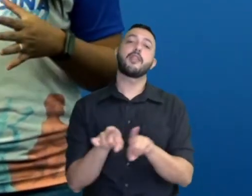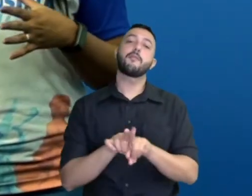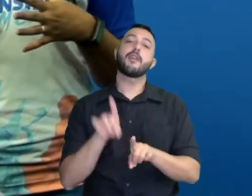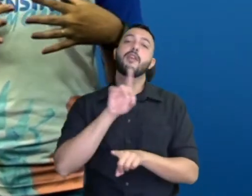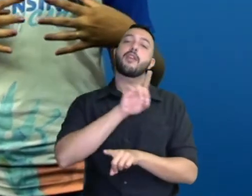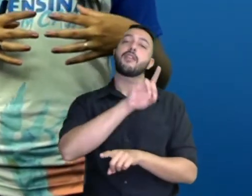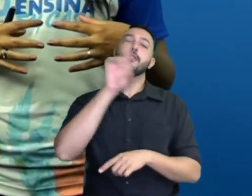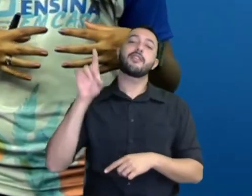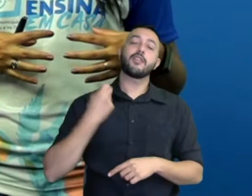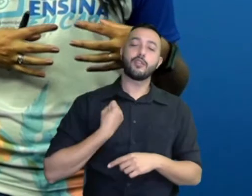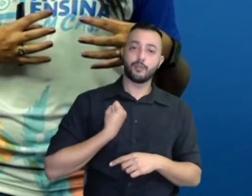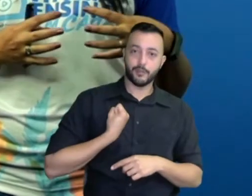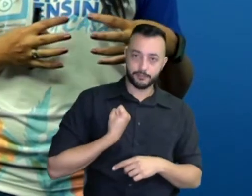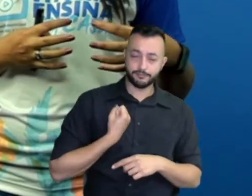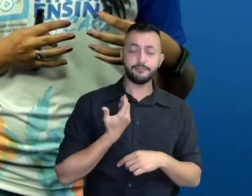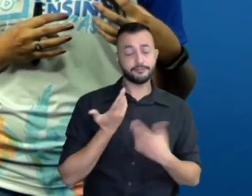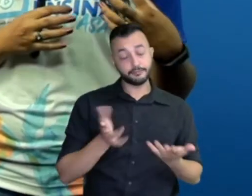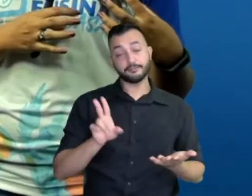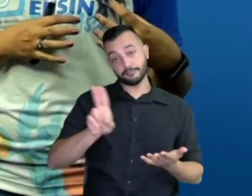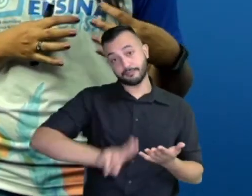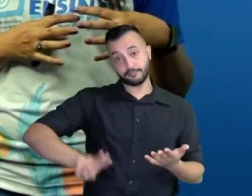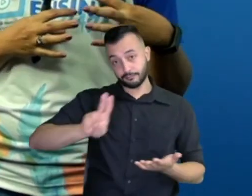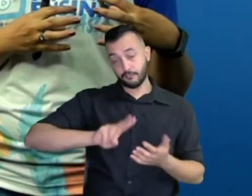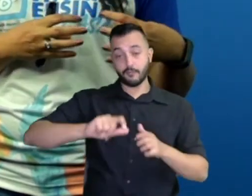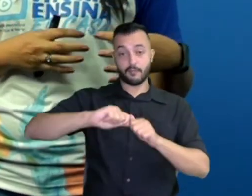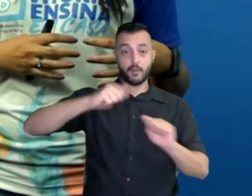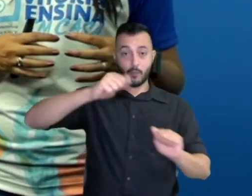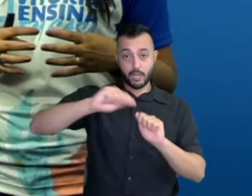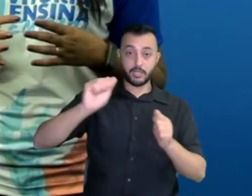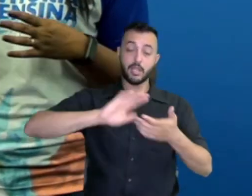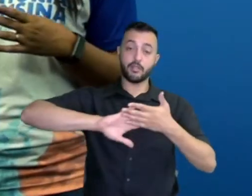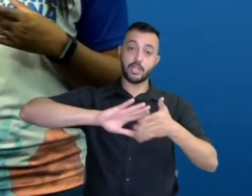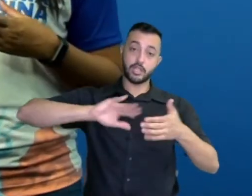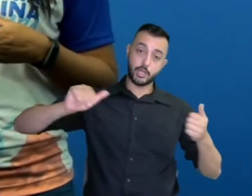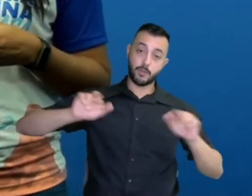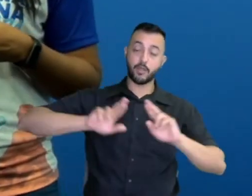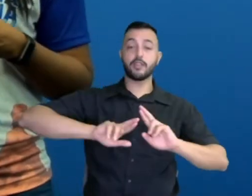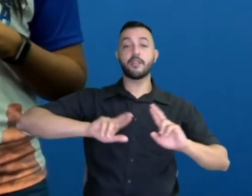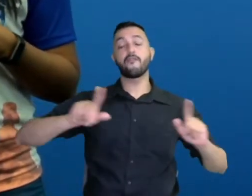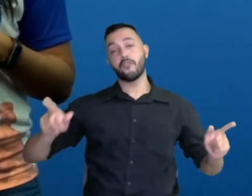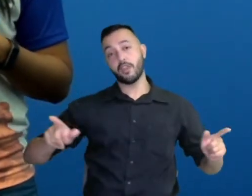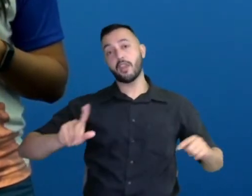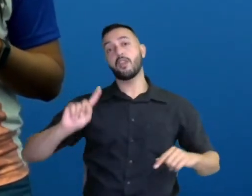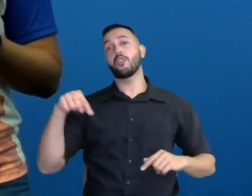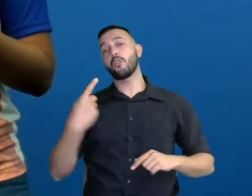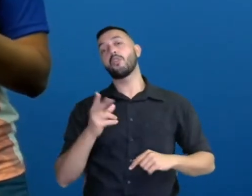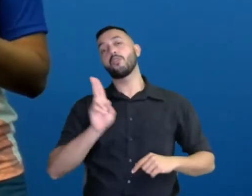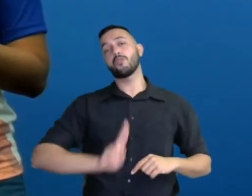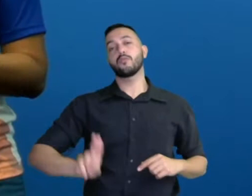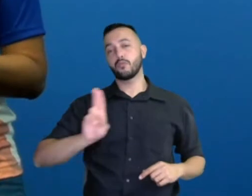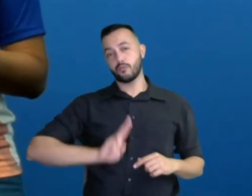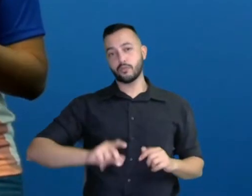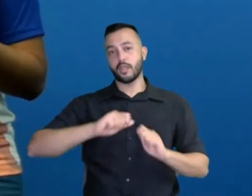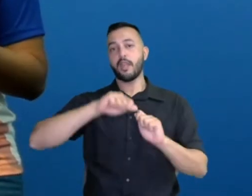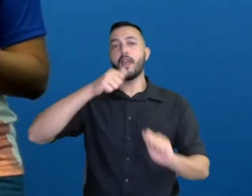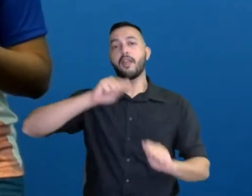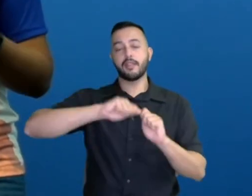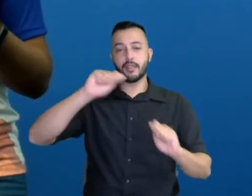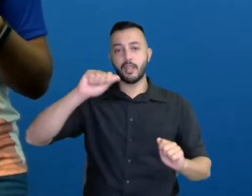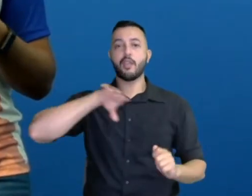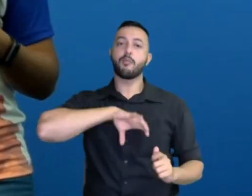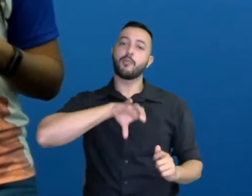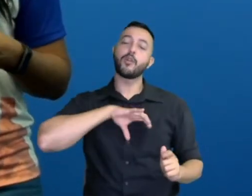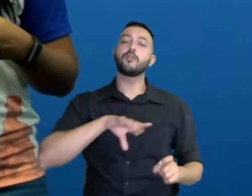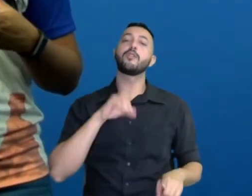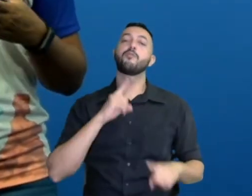datas. Esse uso específico dos artigos em espanhol é diferente do nosso uso dos artigos em